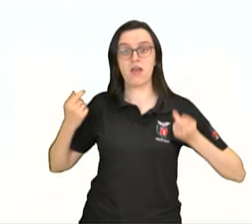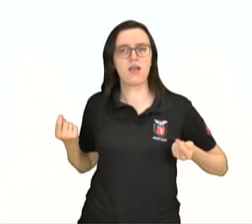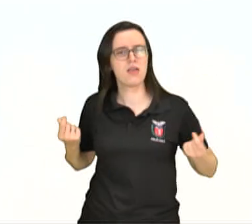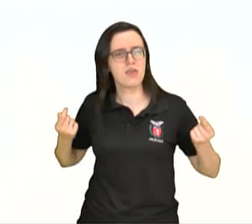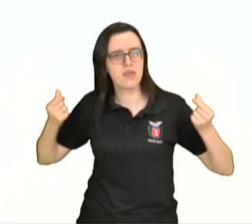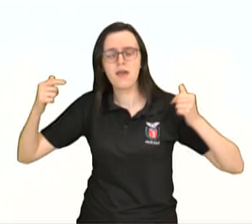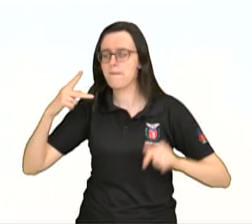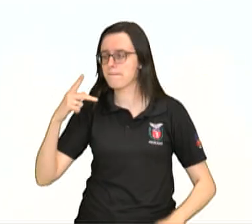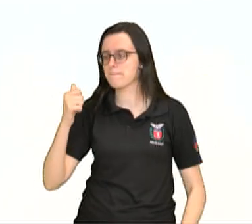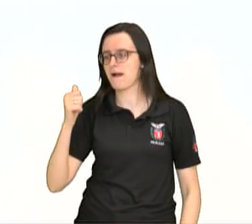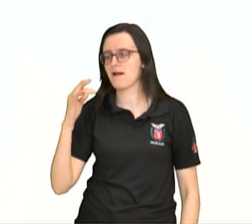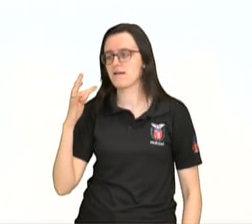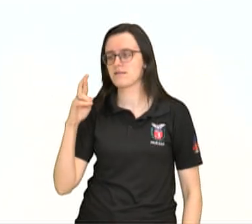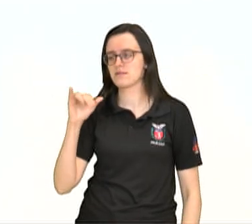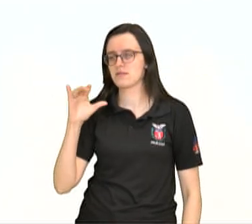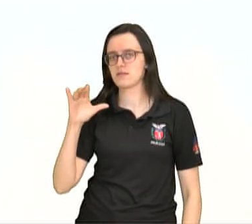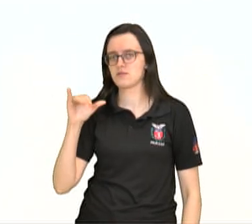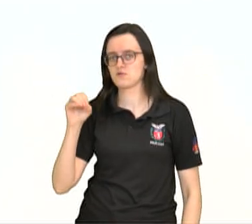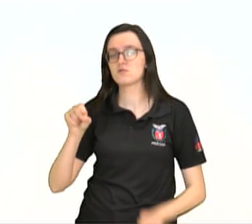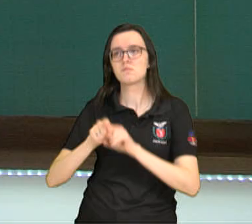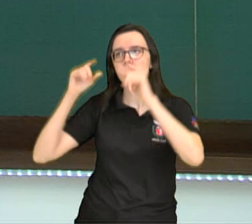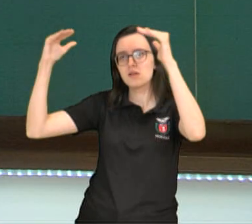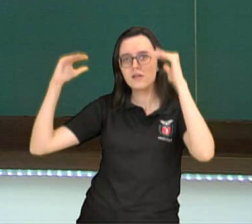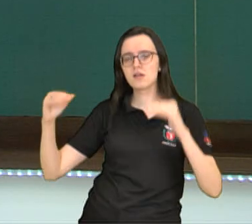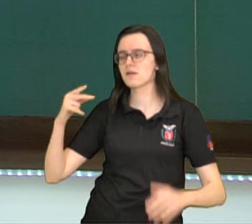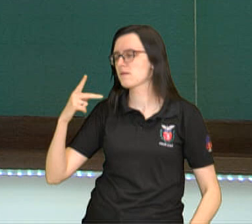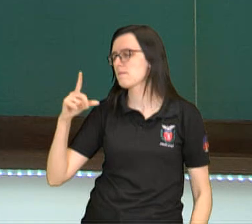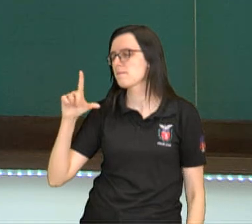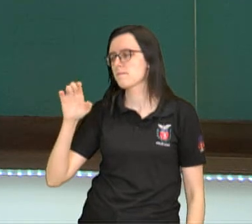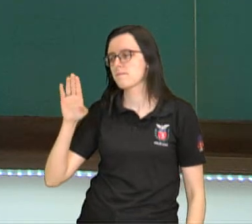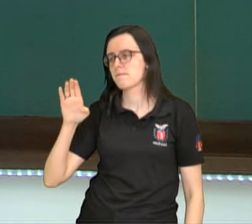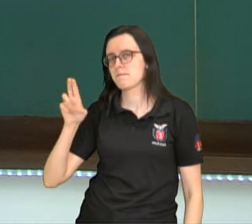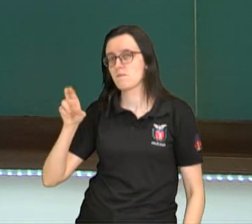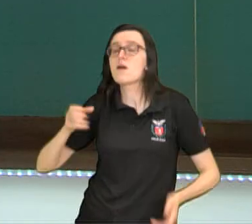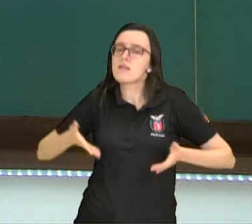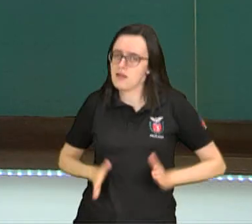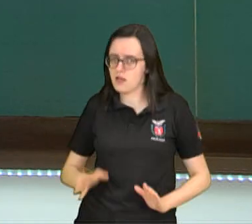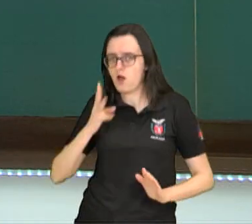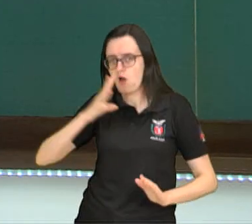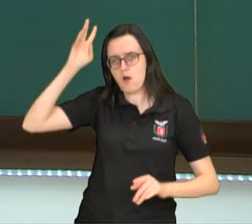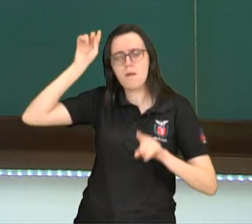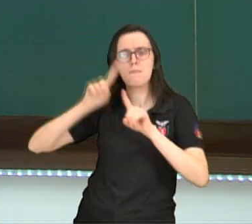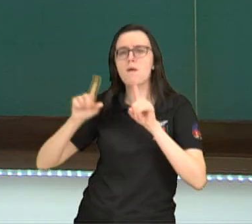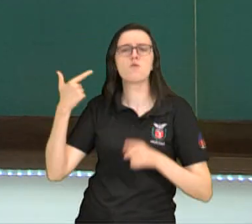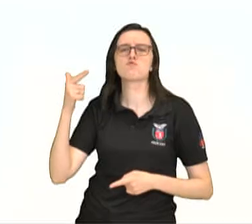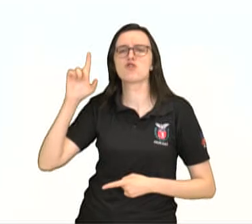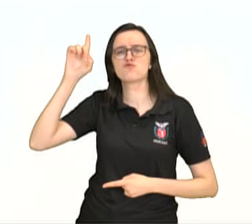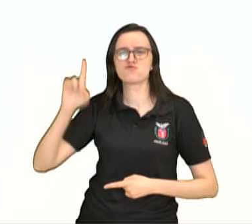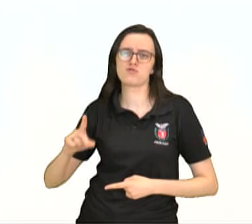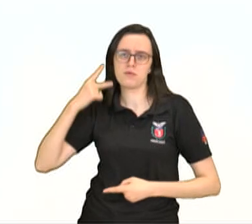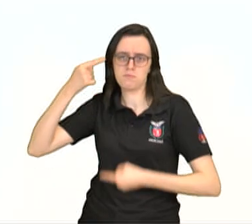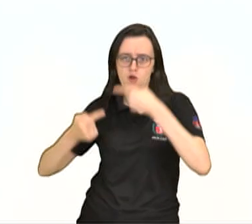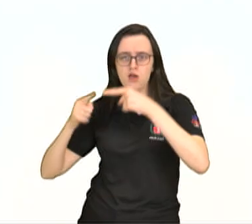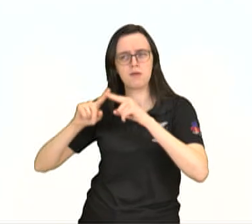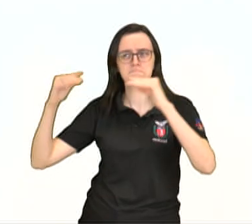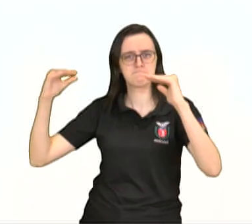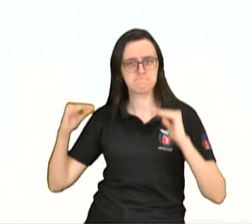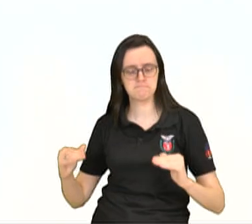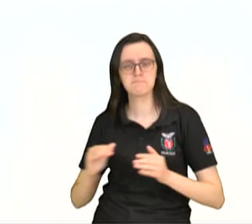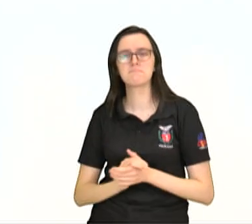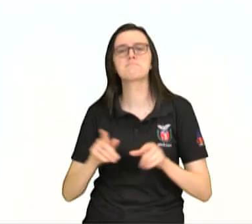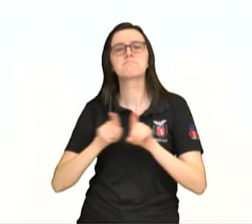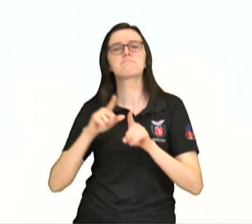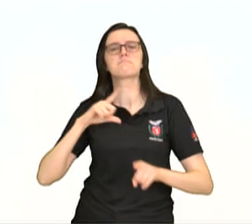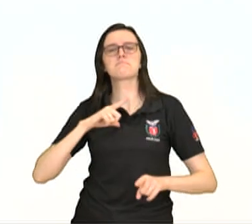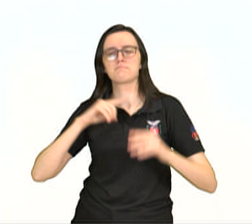né, de Roma. Os plebeus, que eram nascidos em Roma, porém não tinham direitos políticos. Os clientes, que